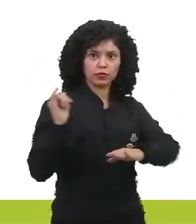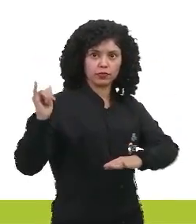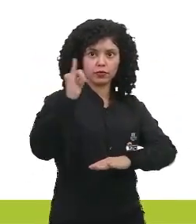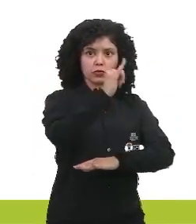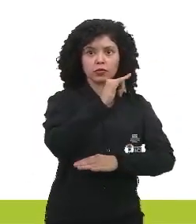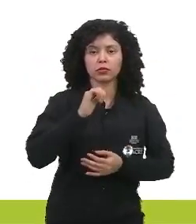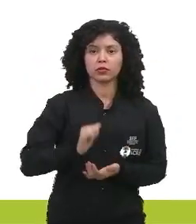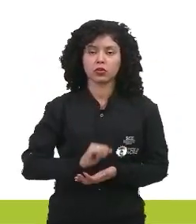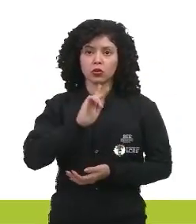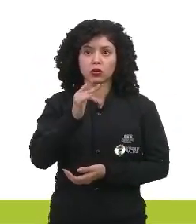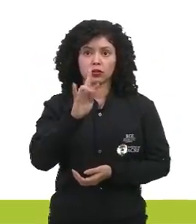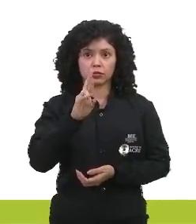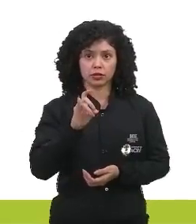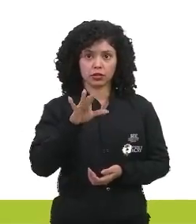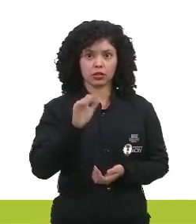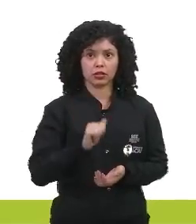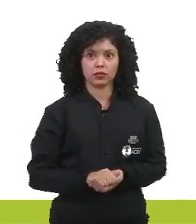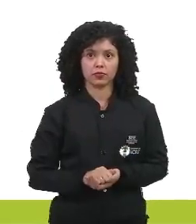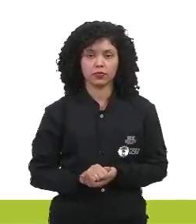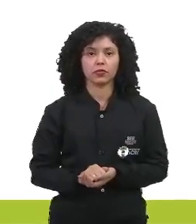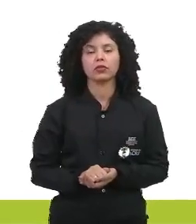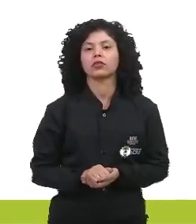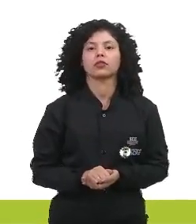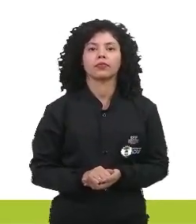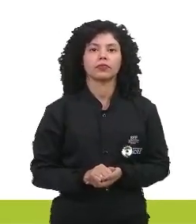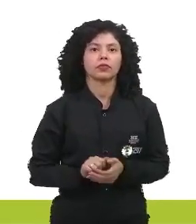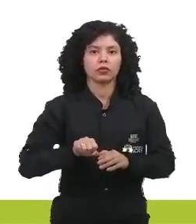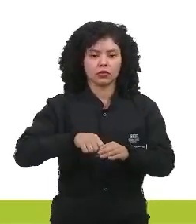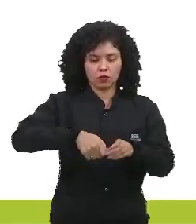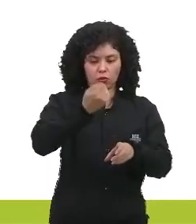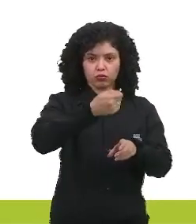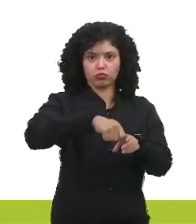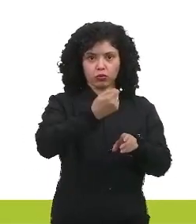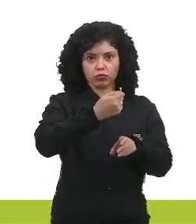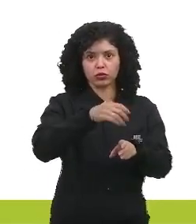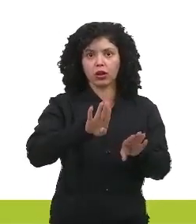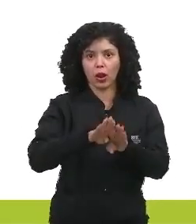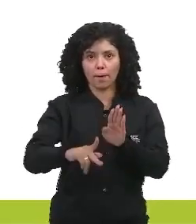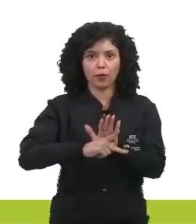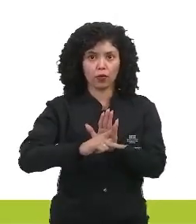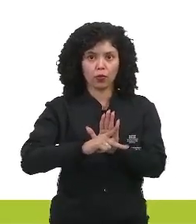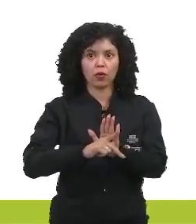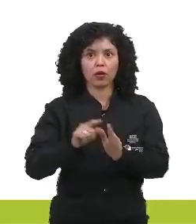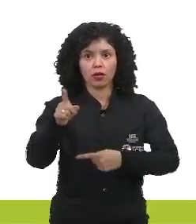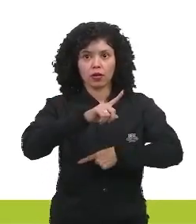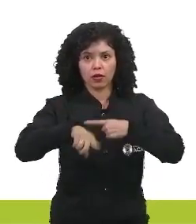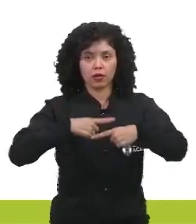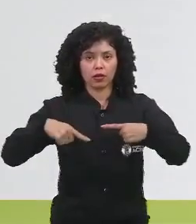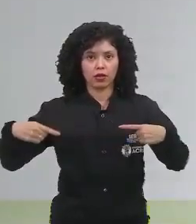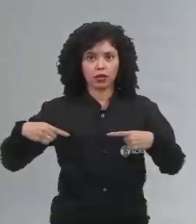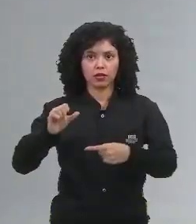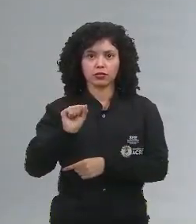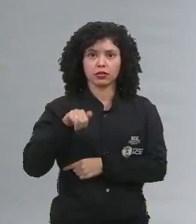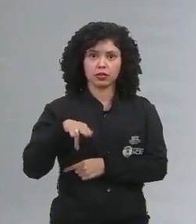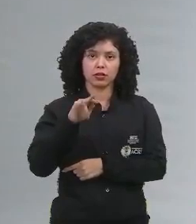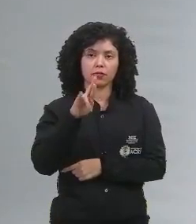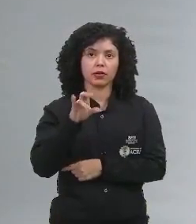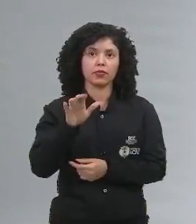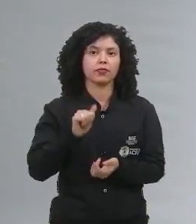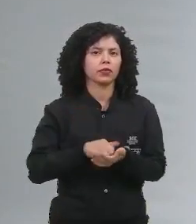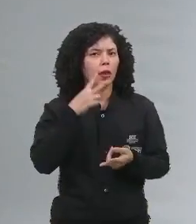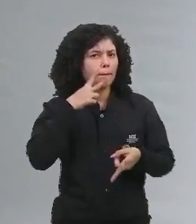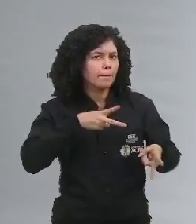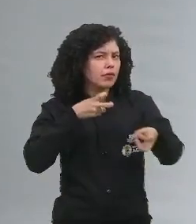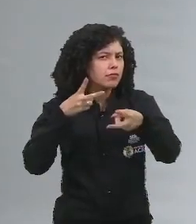bordo e o abridor de tira-cápsula, aquele abridor de garrafas, a apostila de sebenta. Então, como vocês